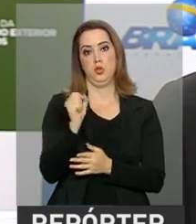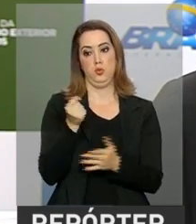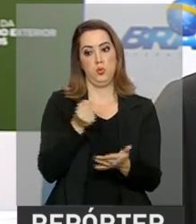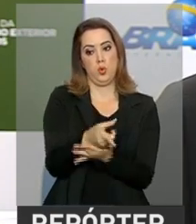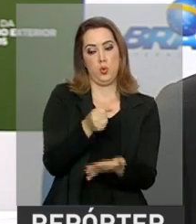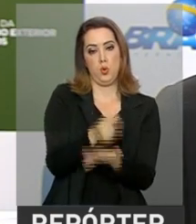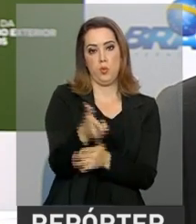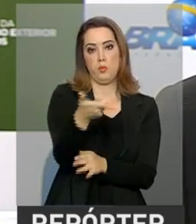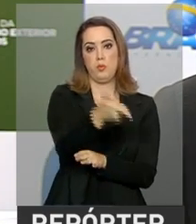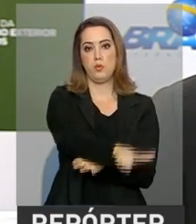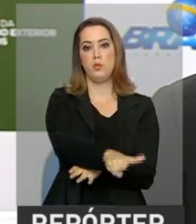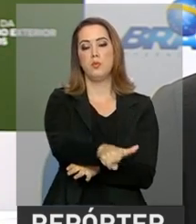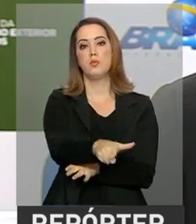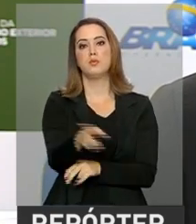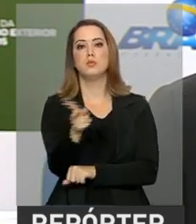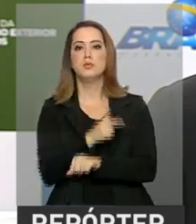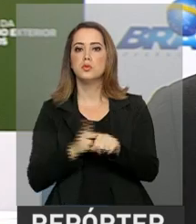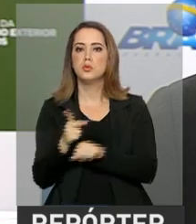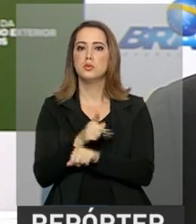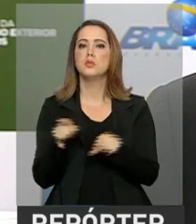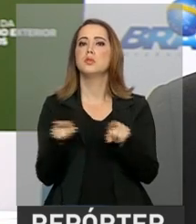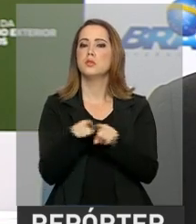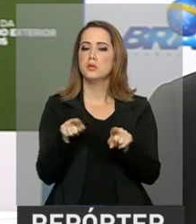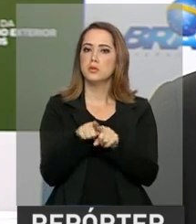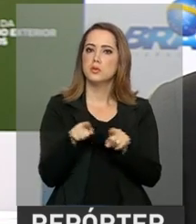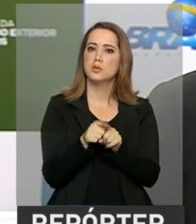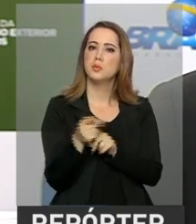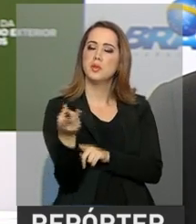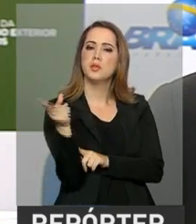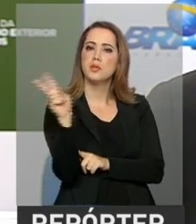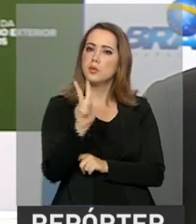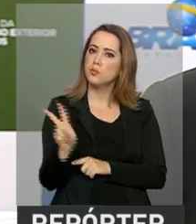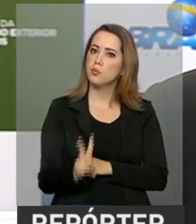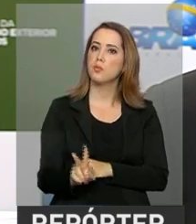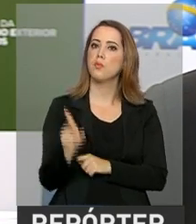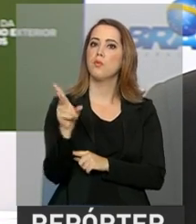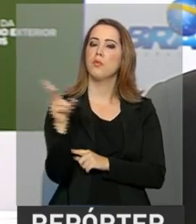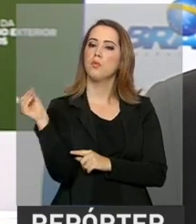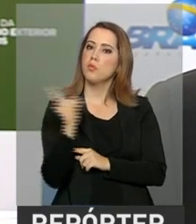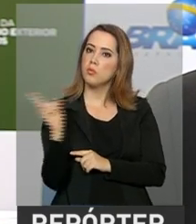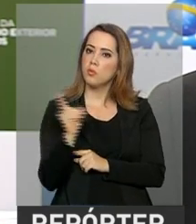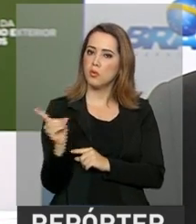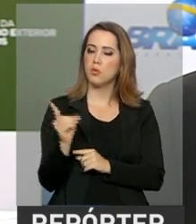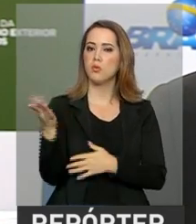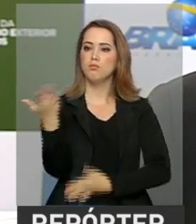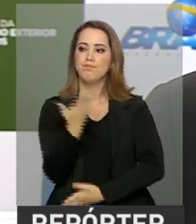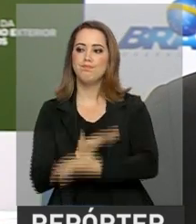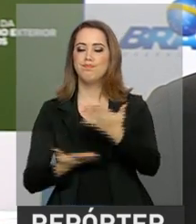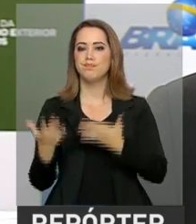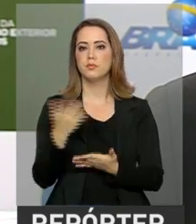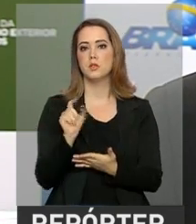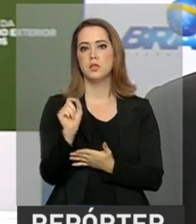E outro fator relevante é a taxa de câmbio superior ao que foi consignado nos primeiros 7 meses de